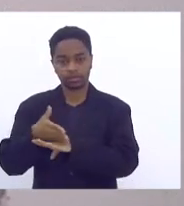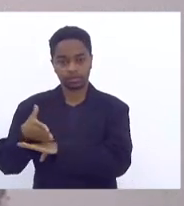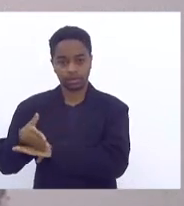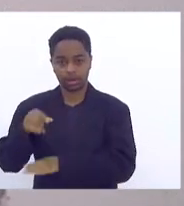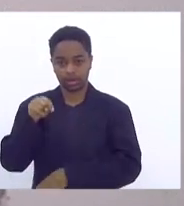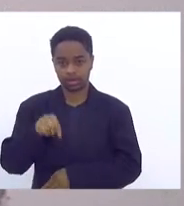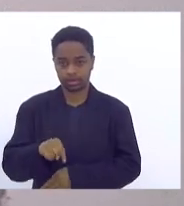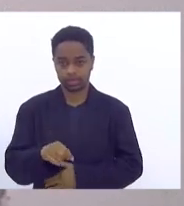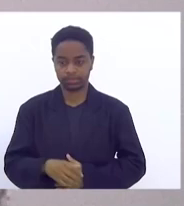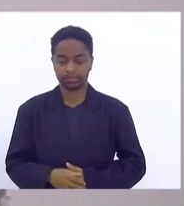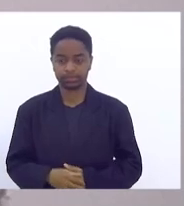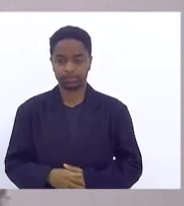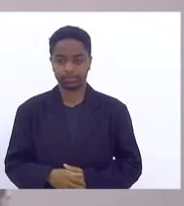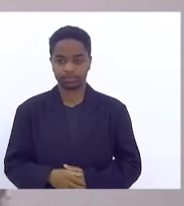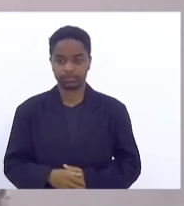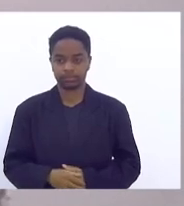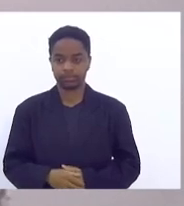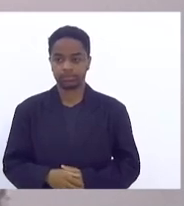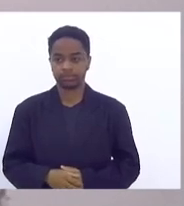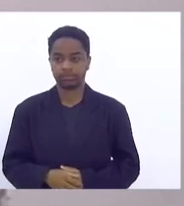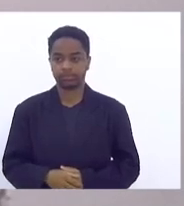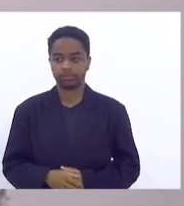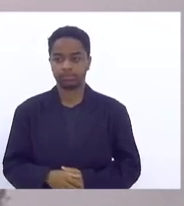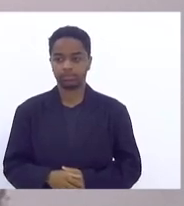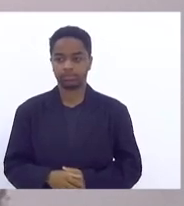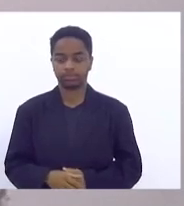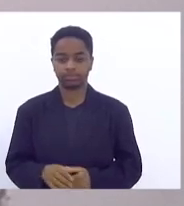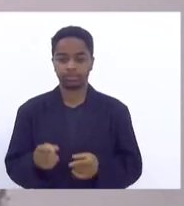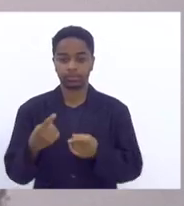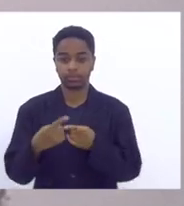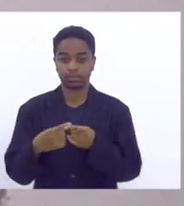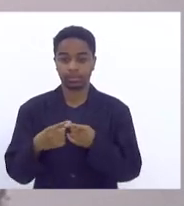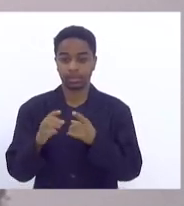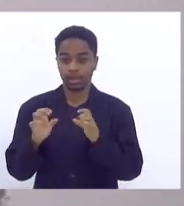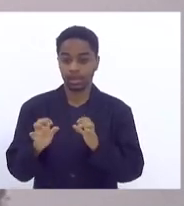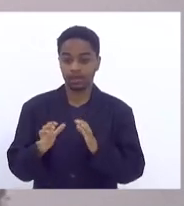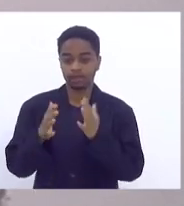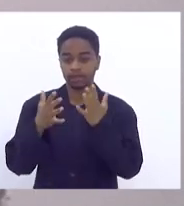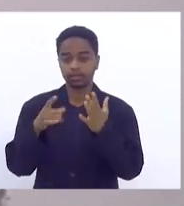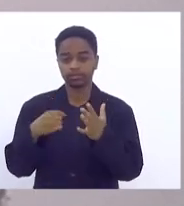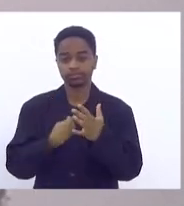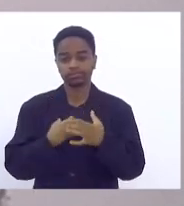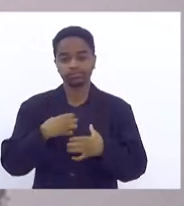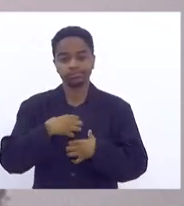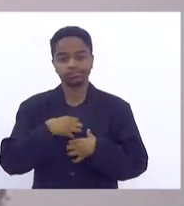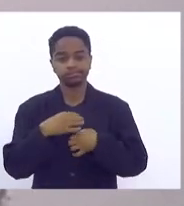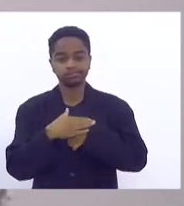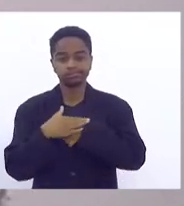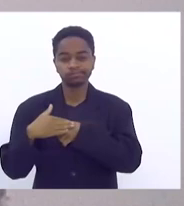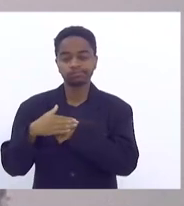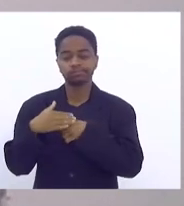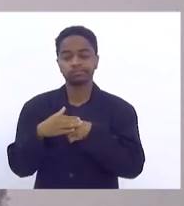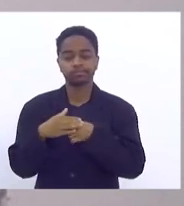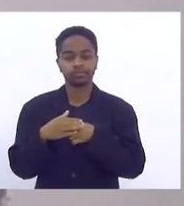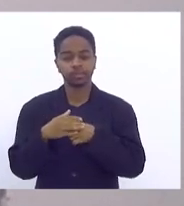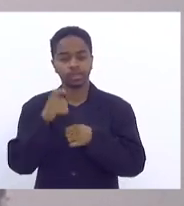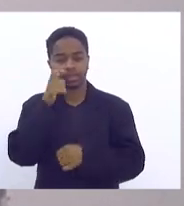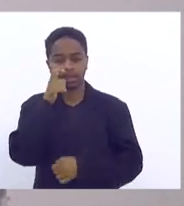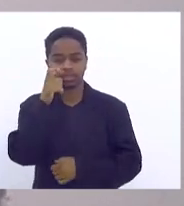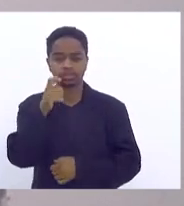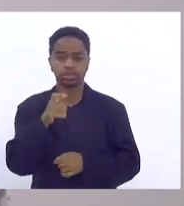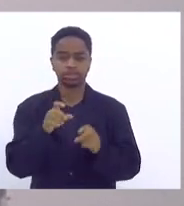eh que tem eh um Aconchego muito interessante e diferente desde